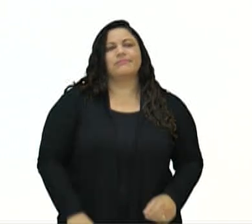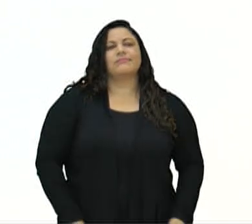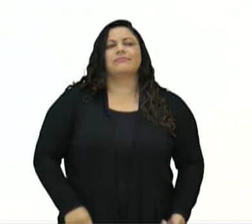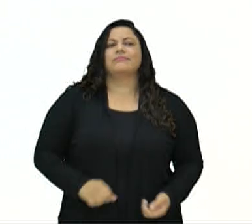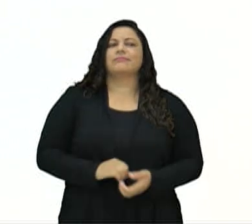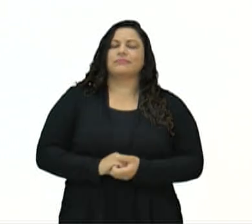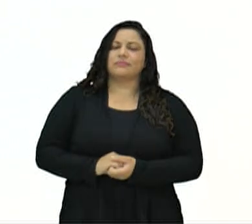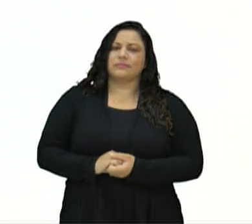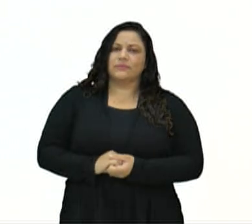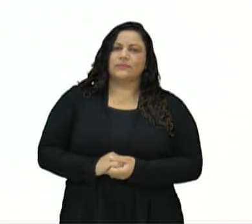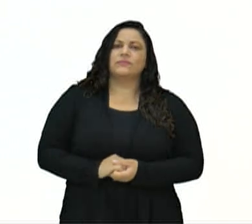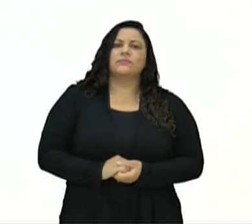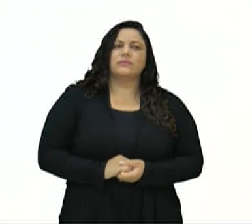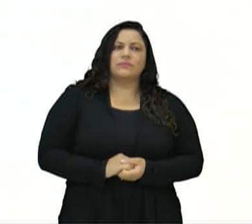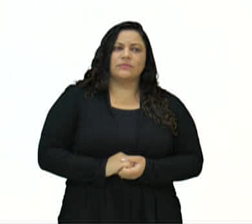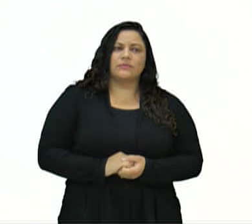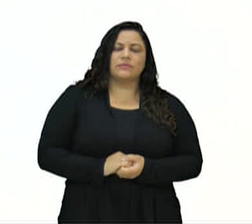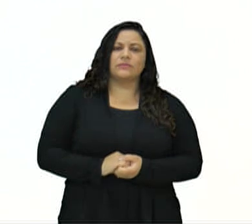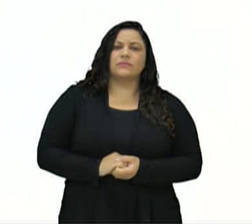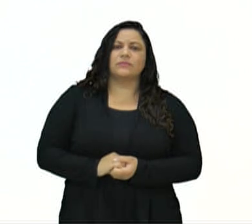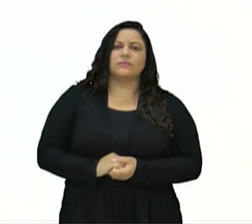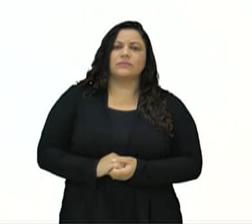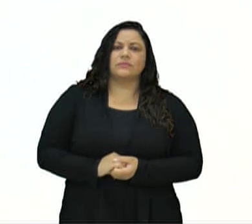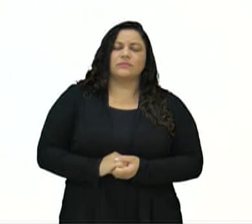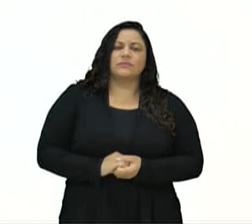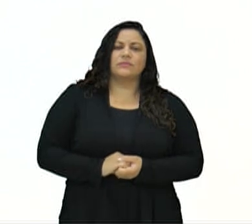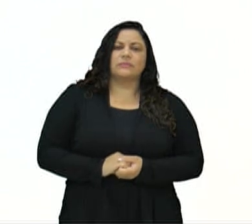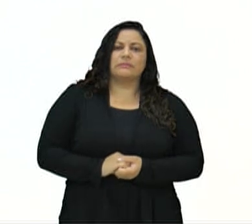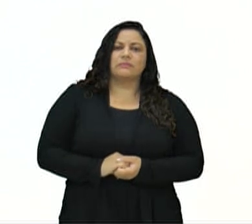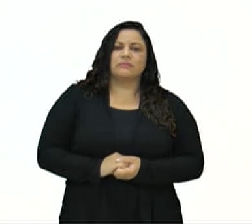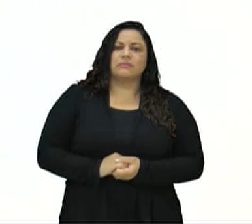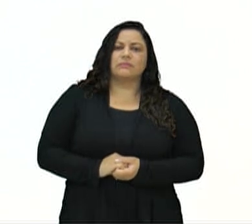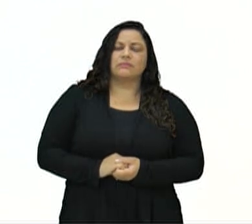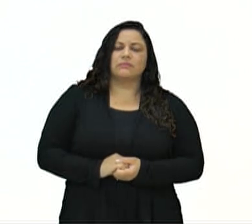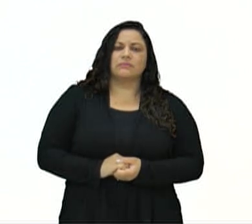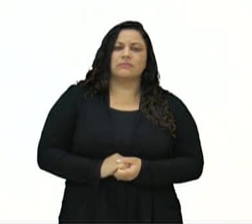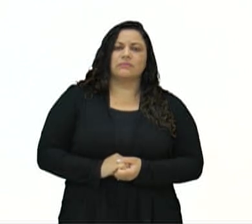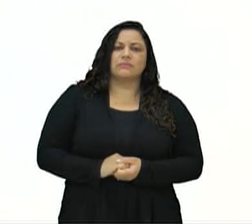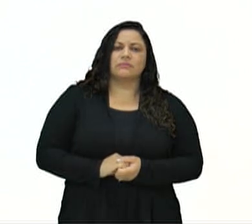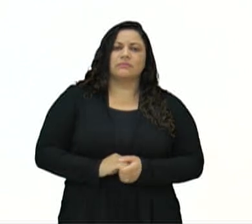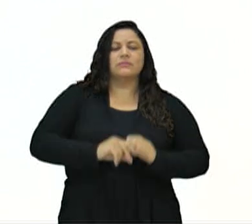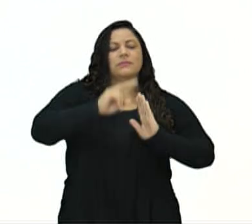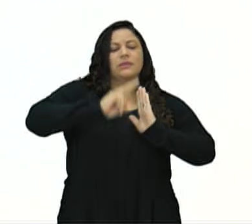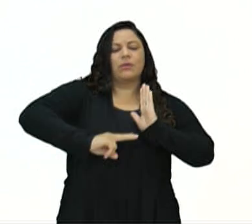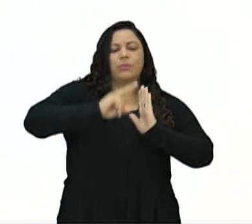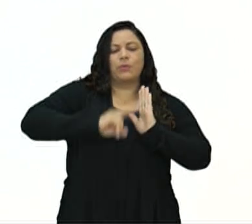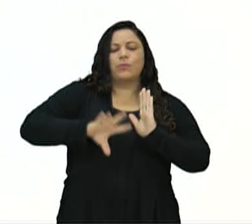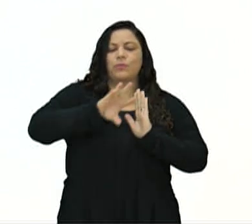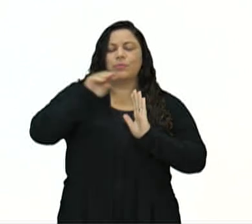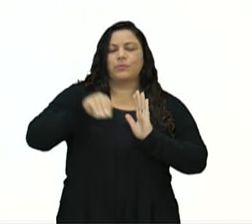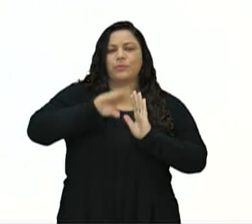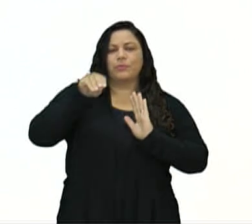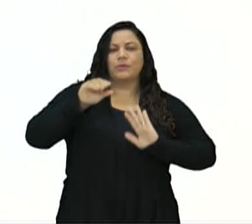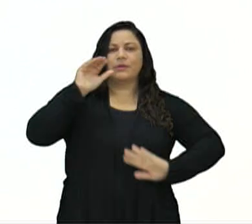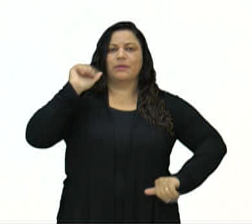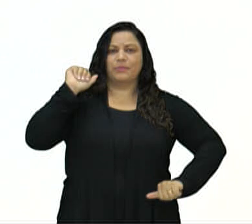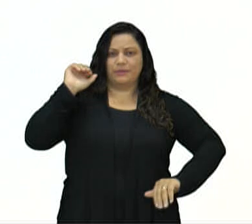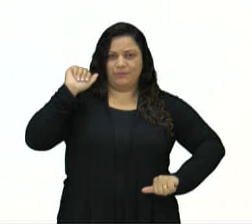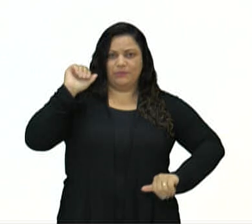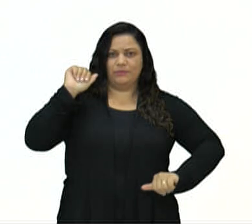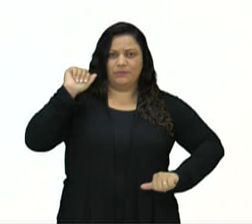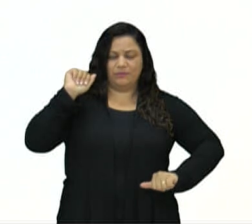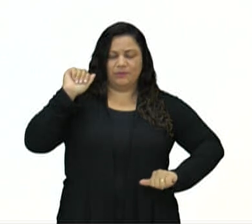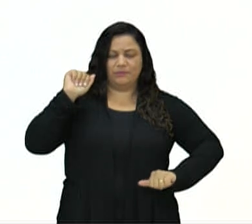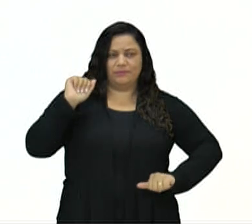garagem, incluído. Playa de Gandia, Gandia, ver mapa e aí aí o preço e